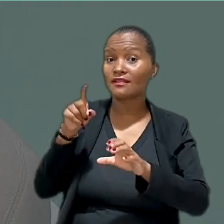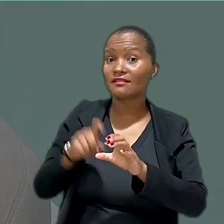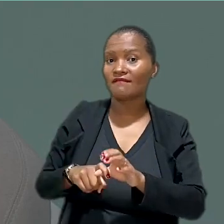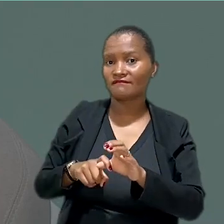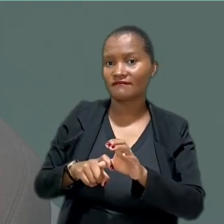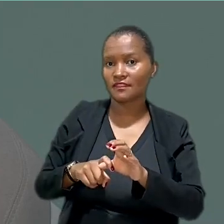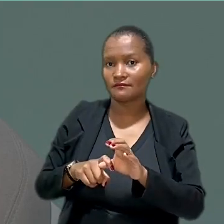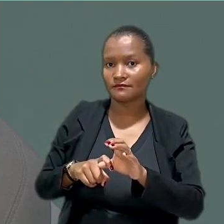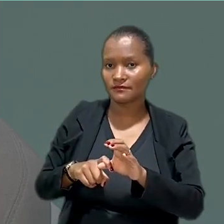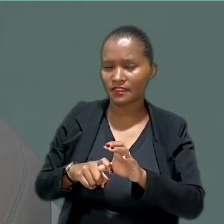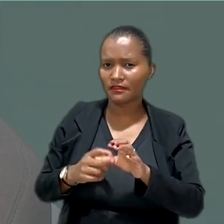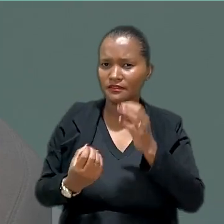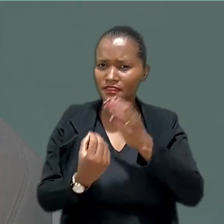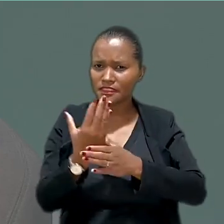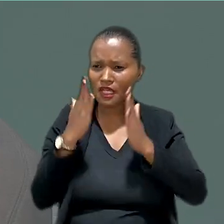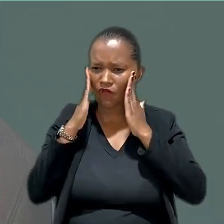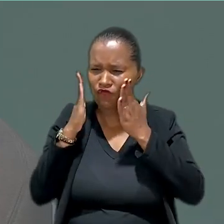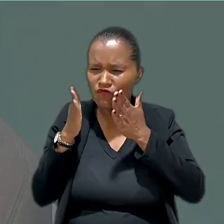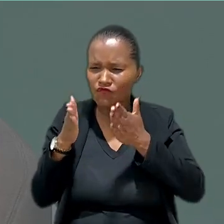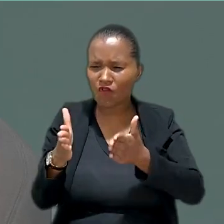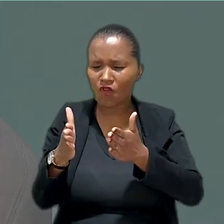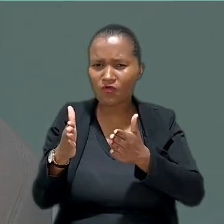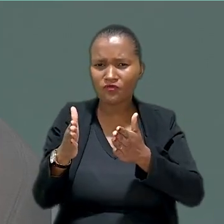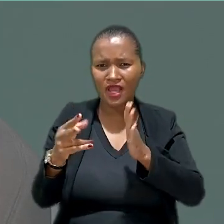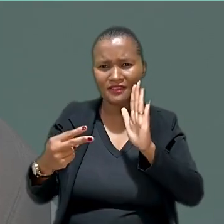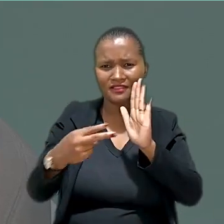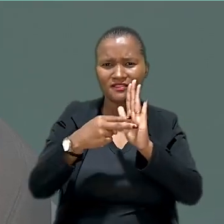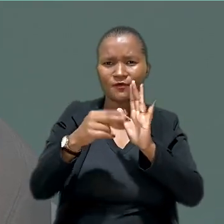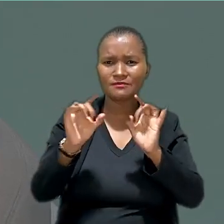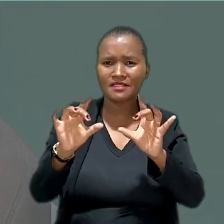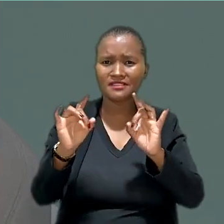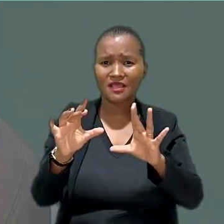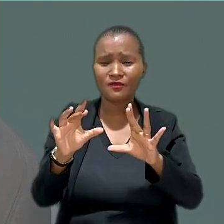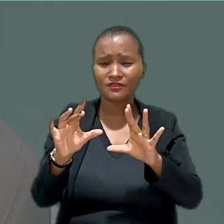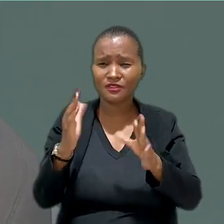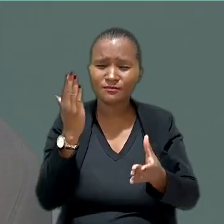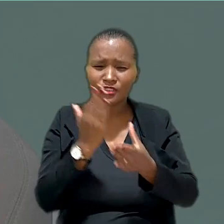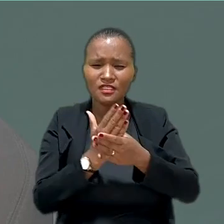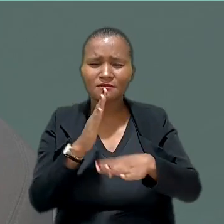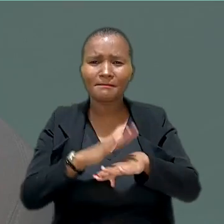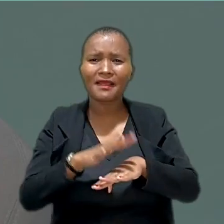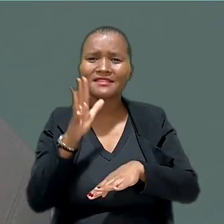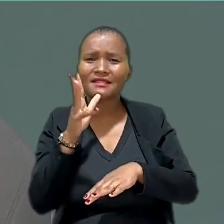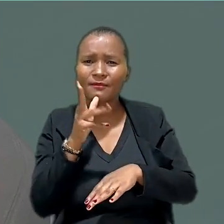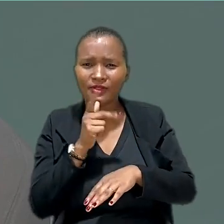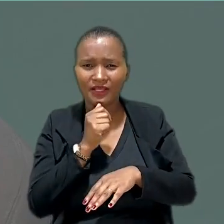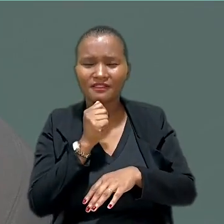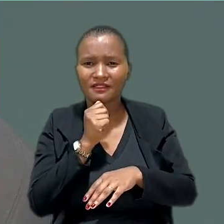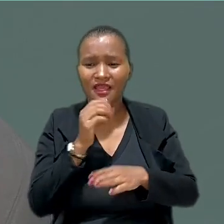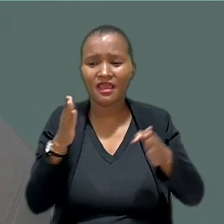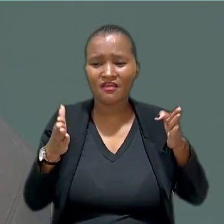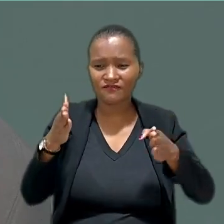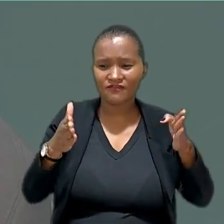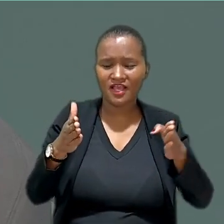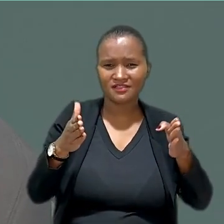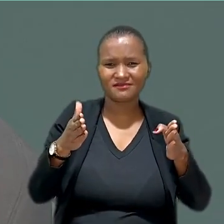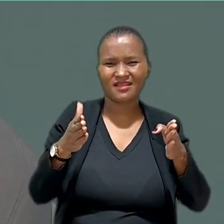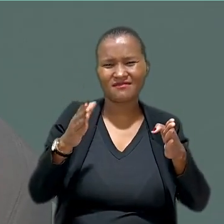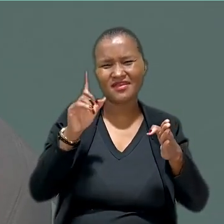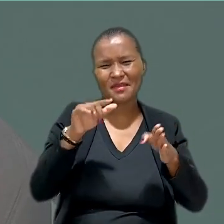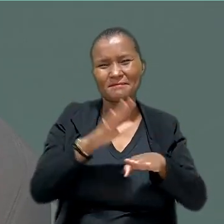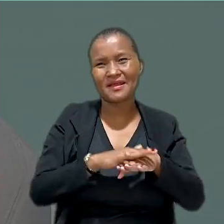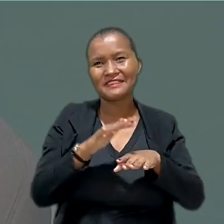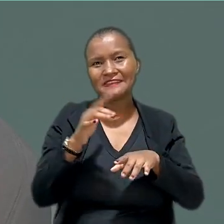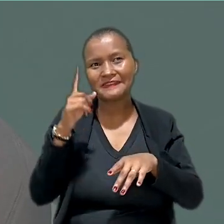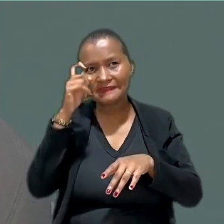digamos assim, um foco de atenção especial para os processos, que são os processos mais demorados. A fase de execução geralmente é uma fase mais